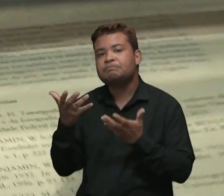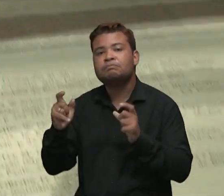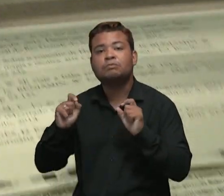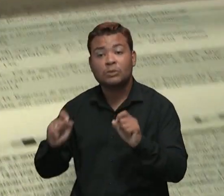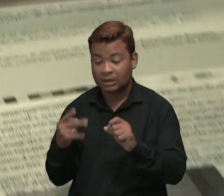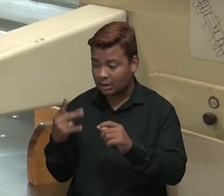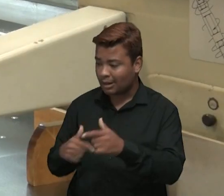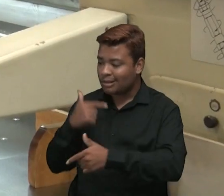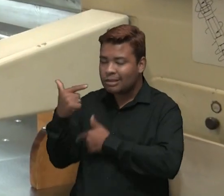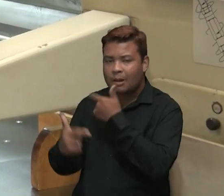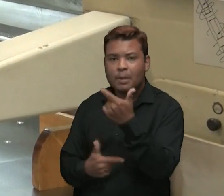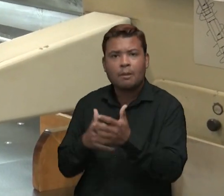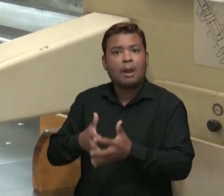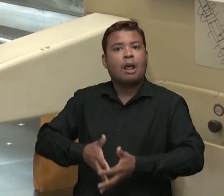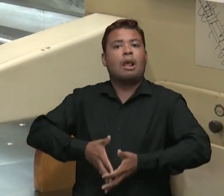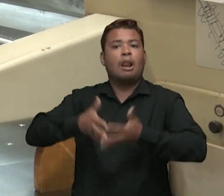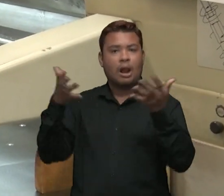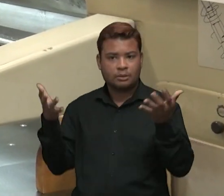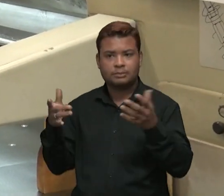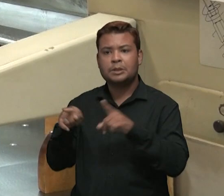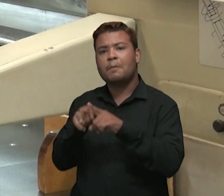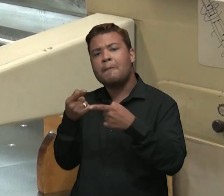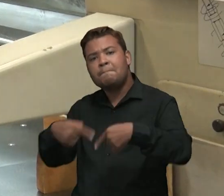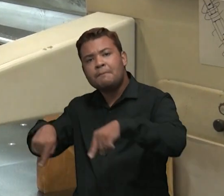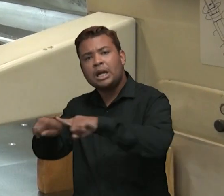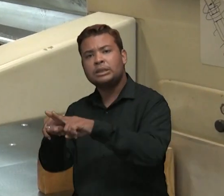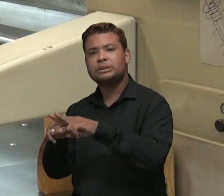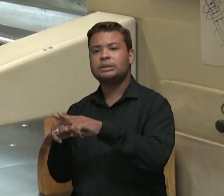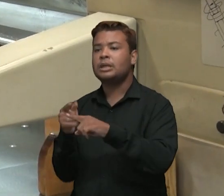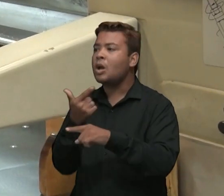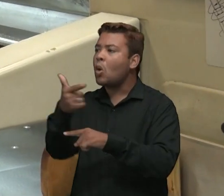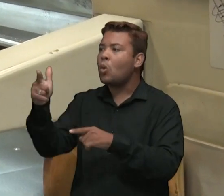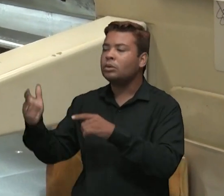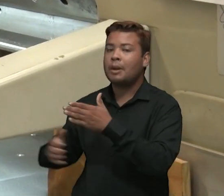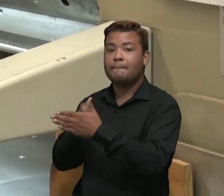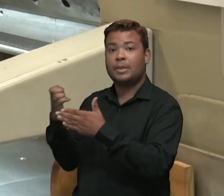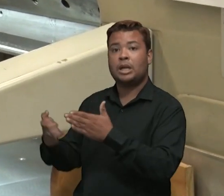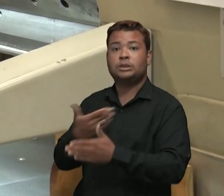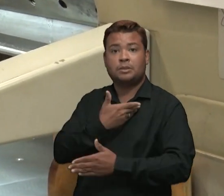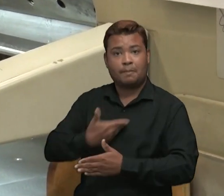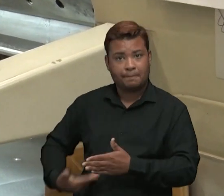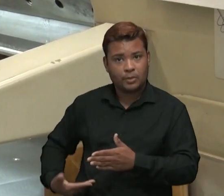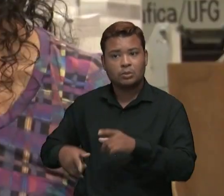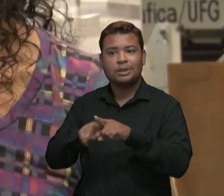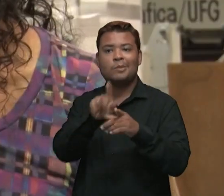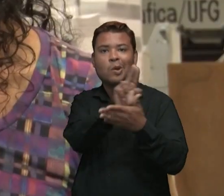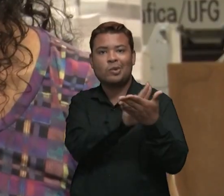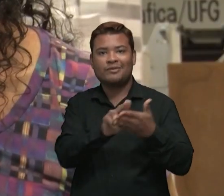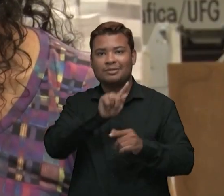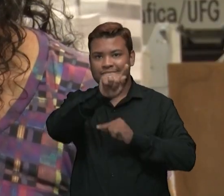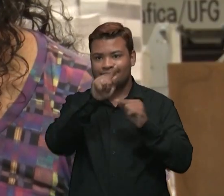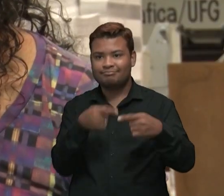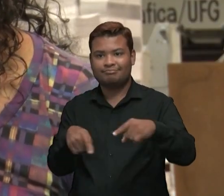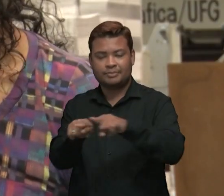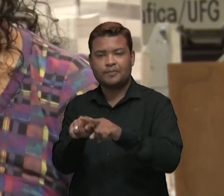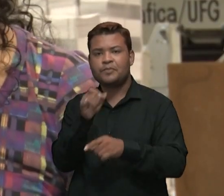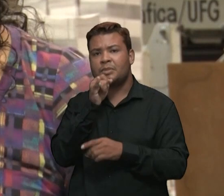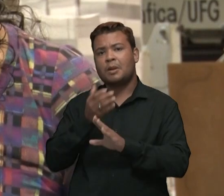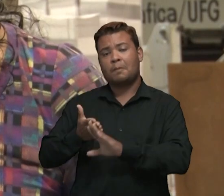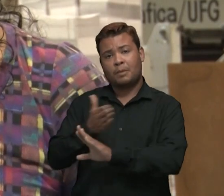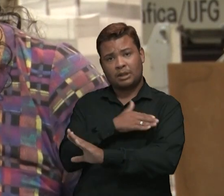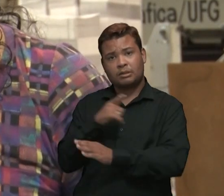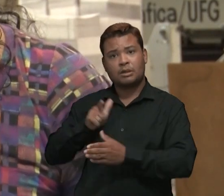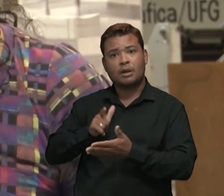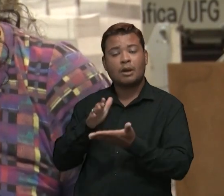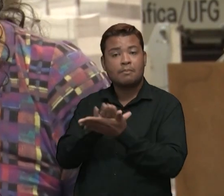o serviço, fazer parcerias com outras instituições públicas, com outras universidades. Por exemplo, acabamos de publicar essa